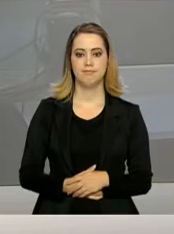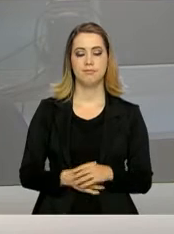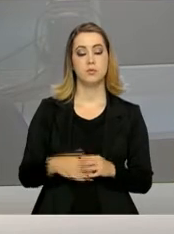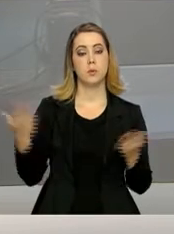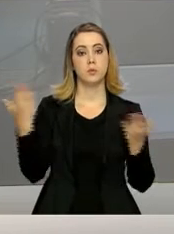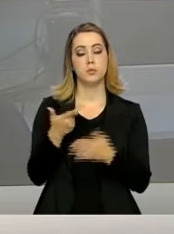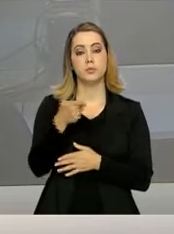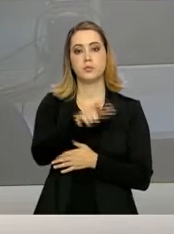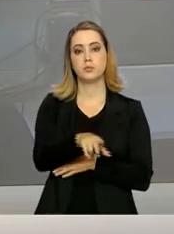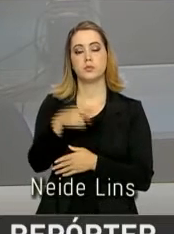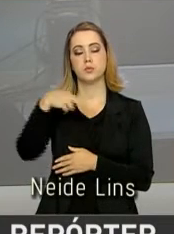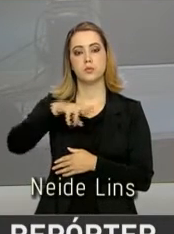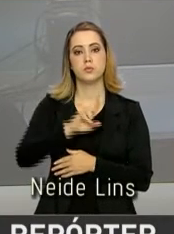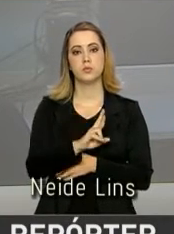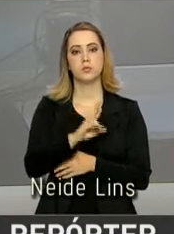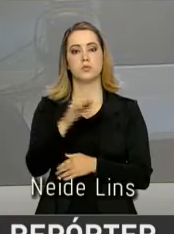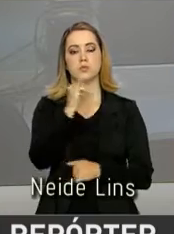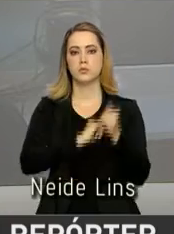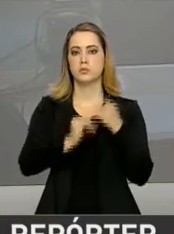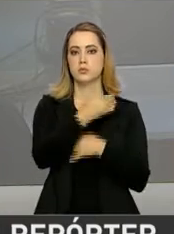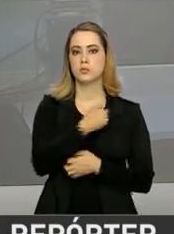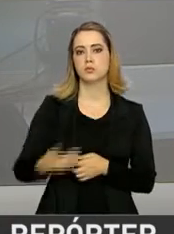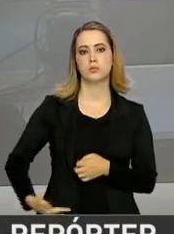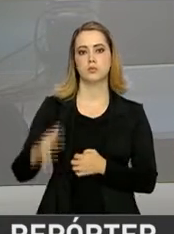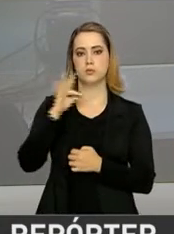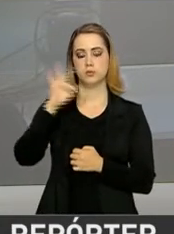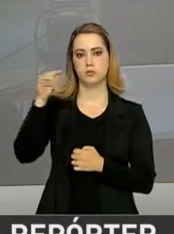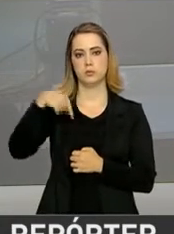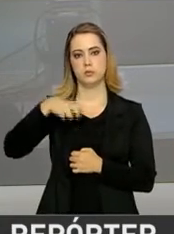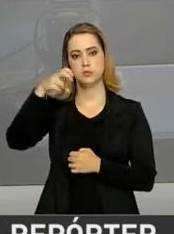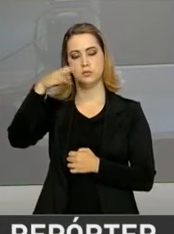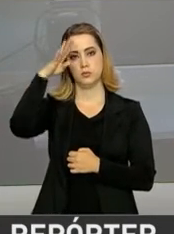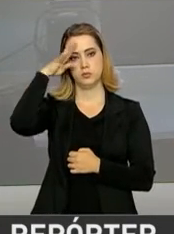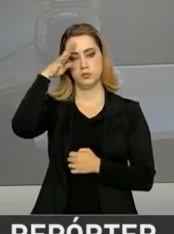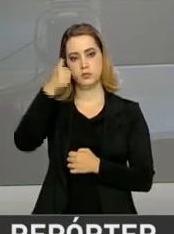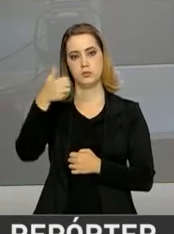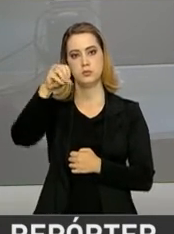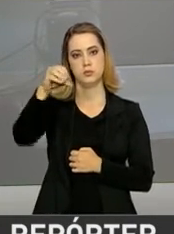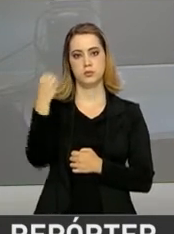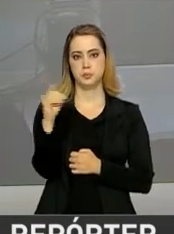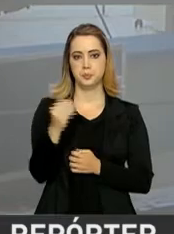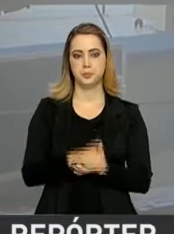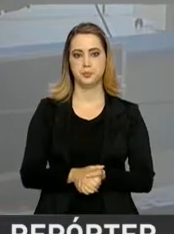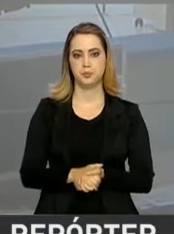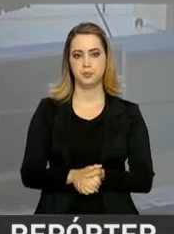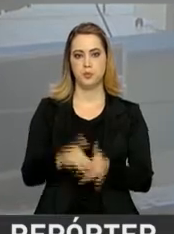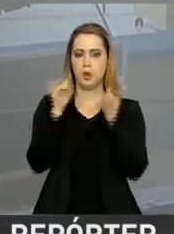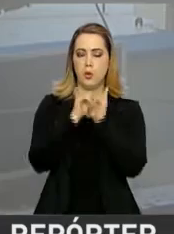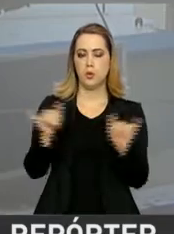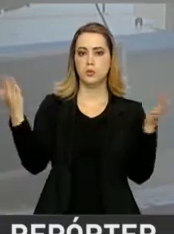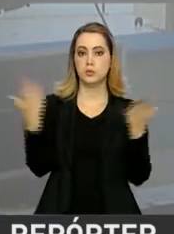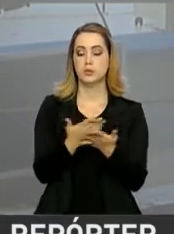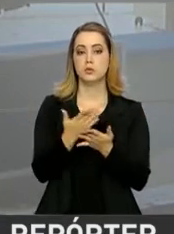Olá, no ar mais uma edição do Repórter NBR com as notícias do governo federal desta quarta-feira, 19 de outubro. Será